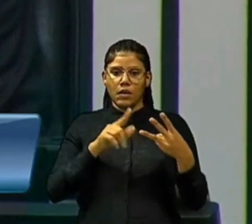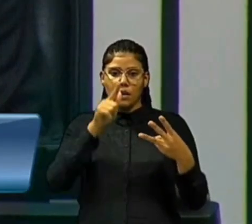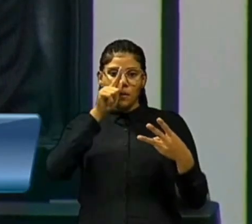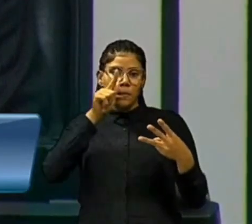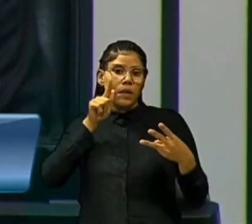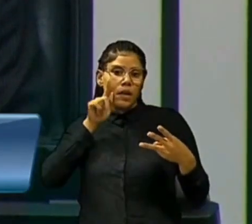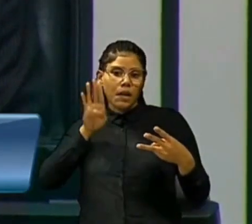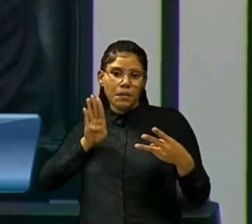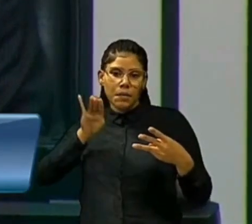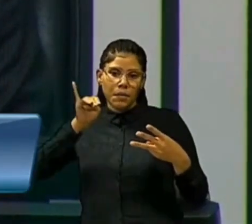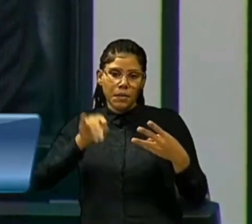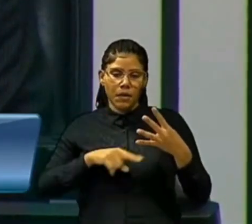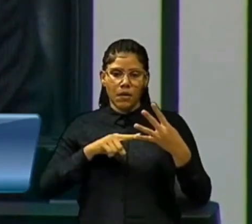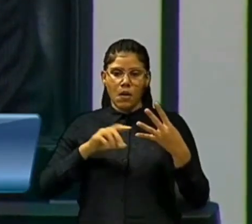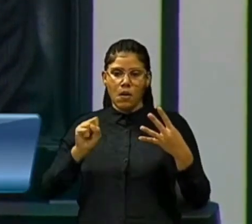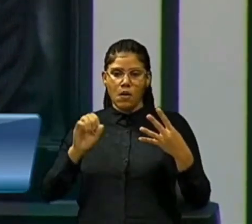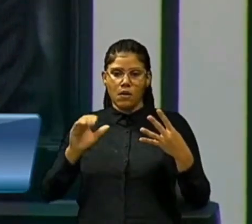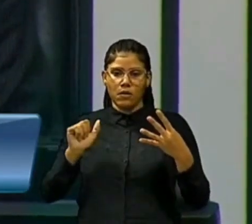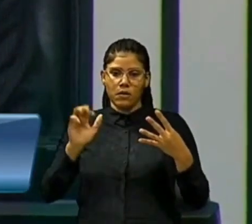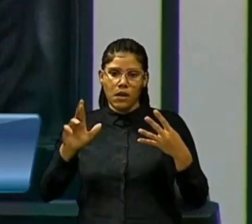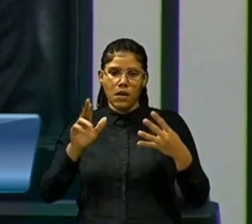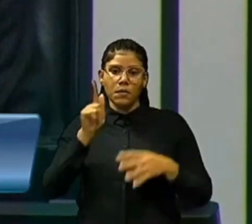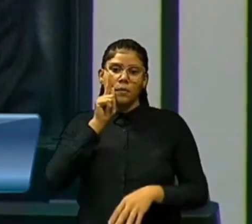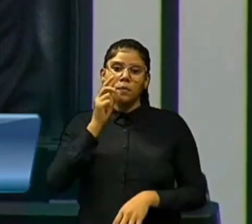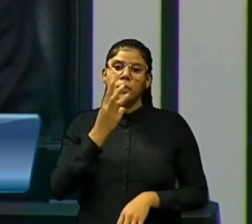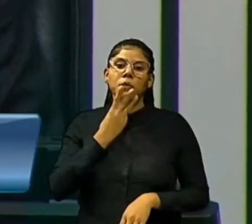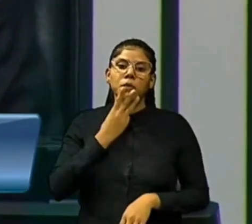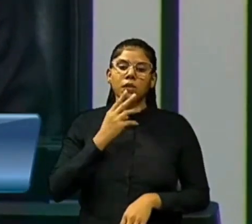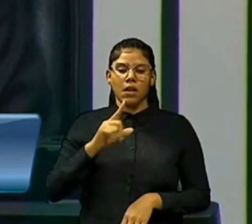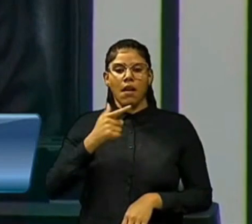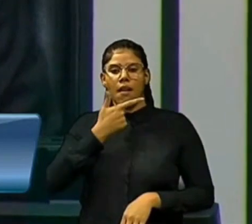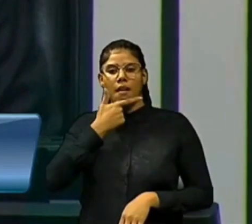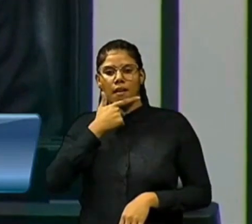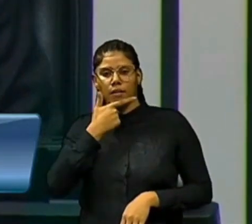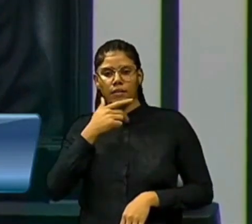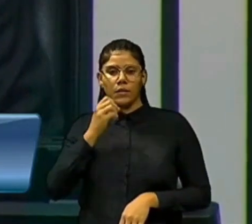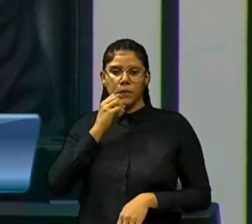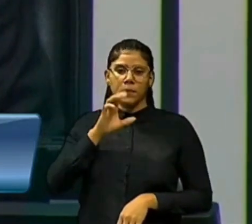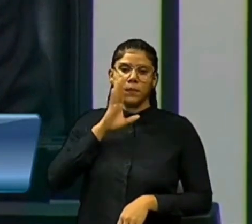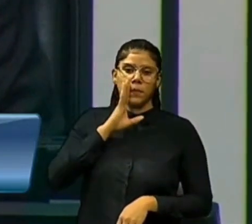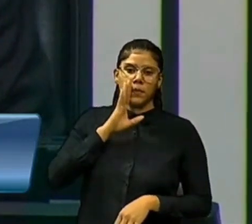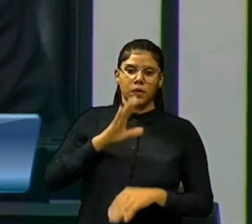Landim, Dr. Oscar, Osmar Baquite e Larissa Gaspar.